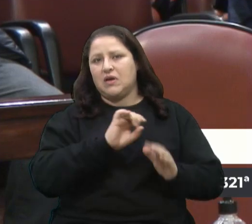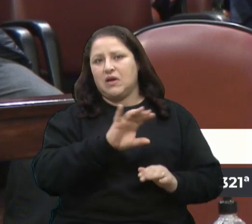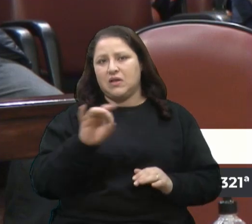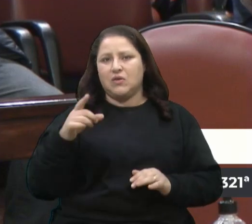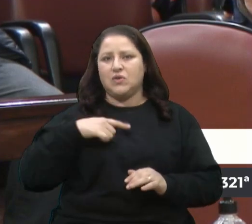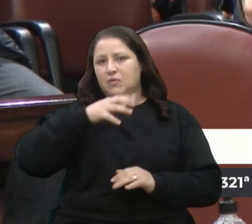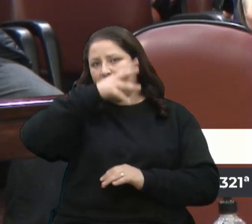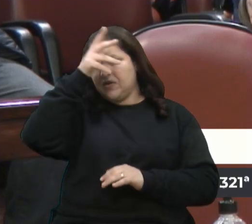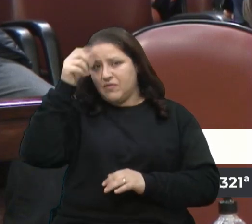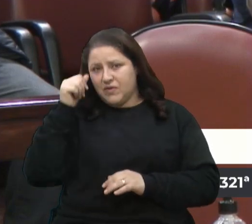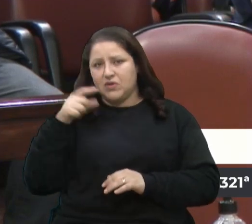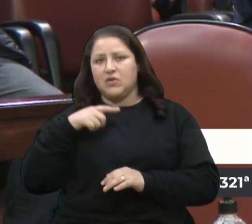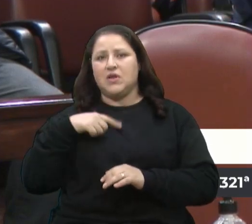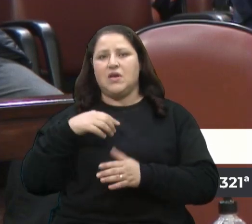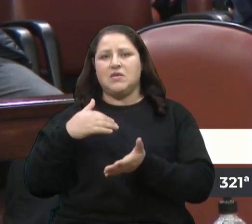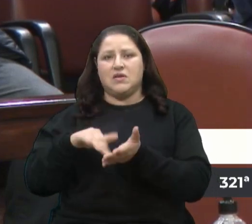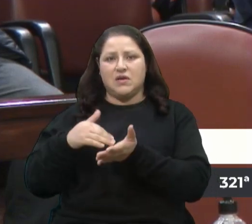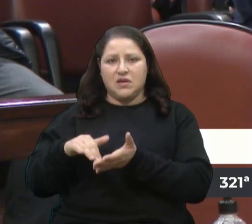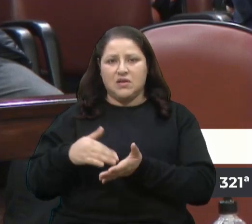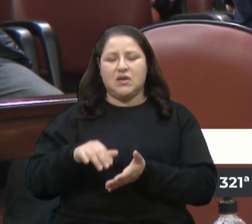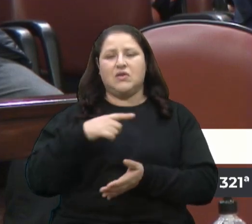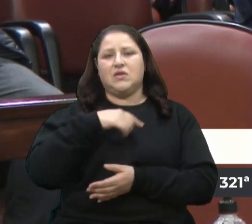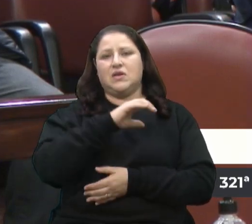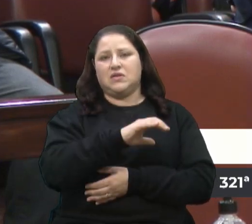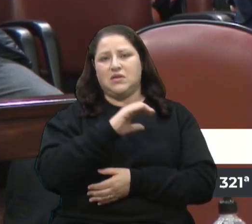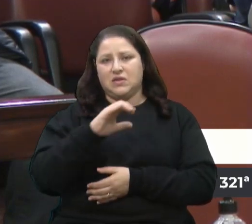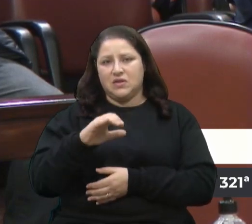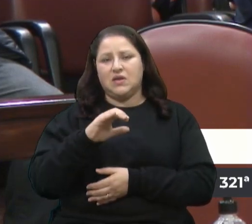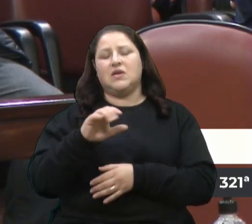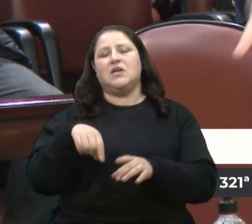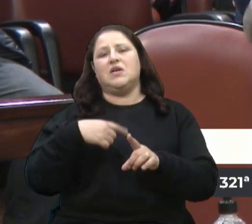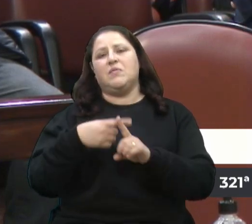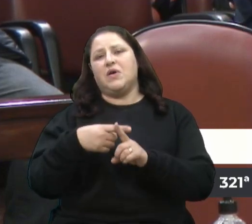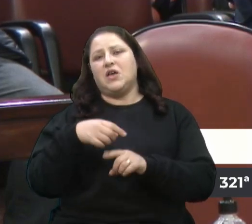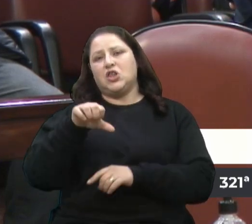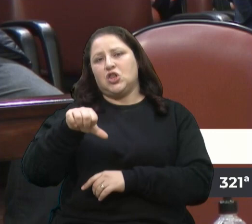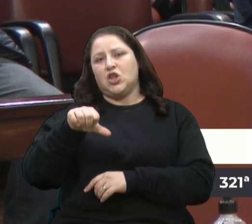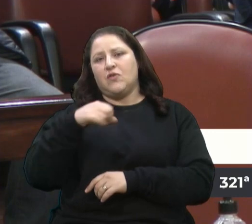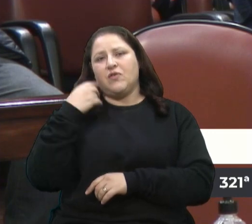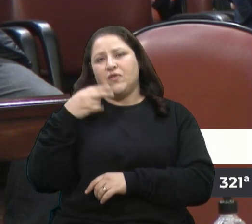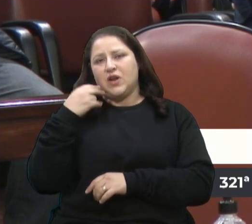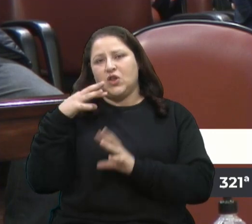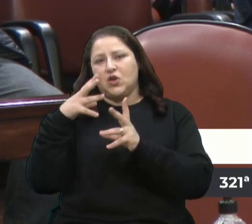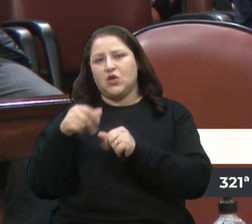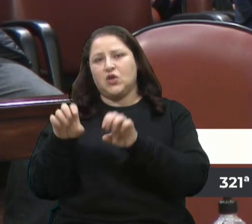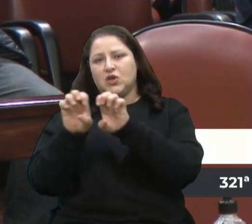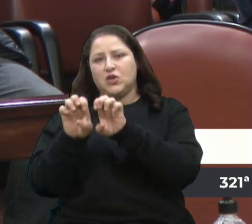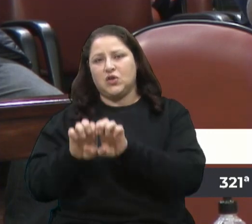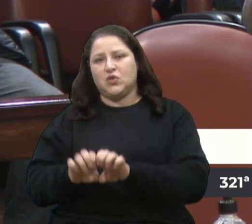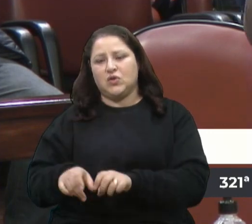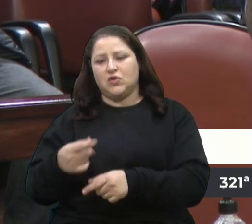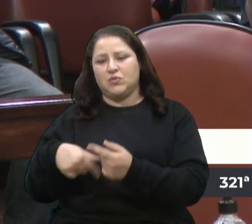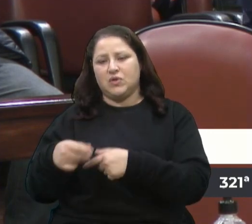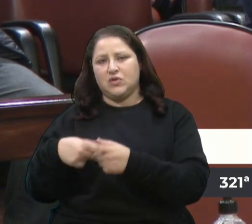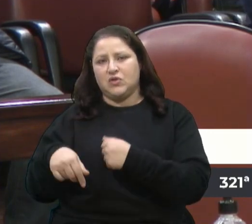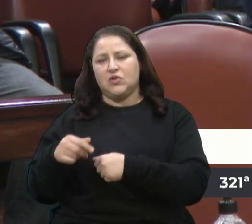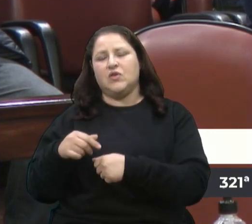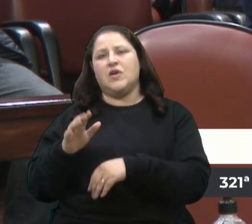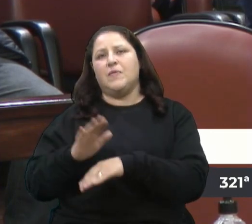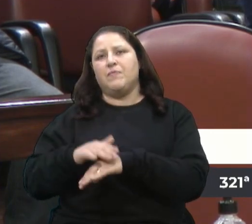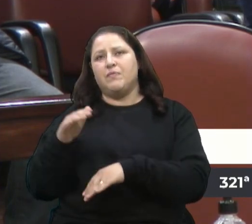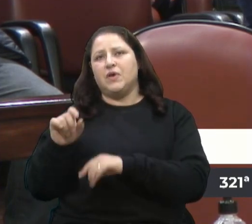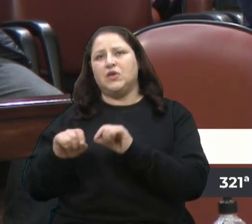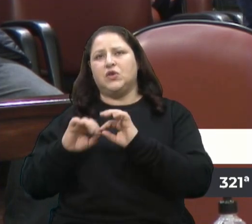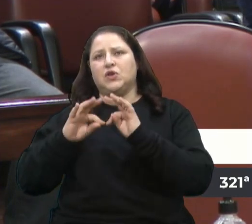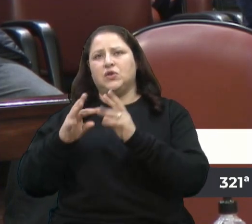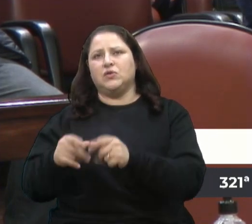tem seus CCs, tem 9 vereadores, tem toda a estrutura administrativa, fora tudo que,